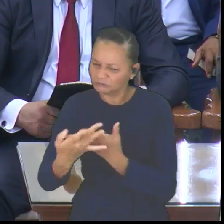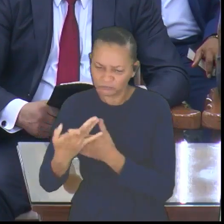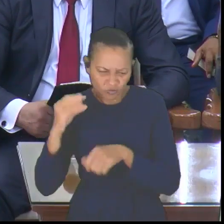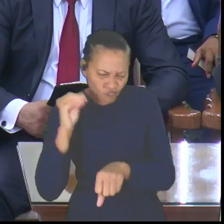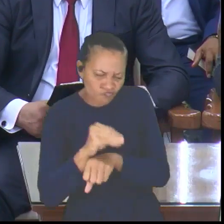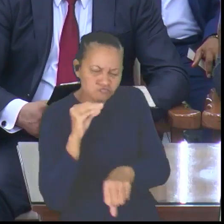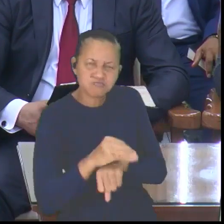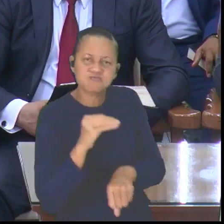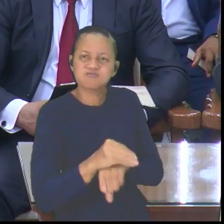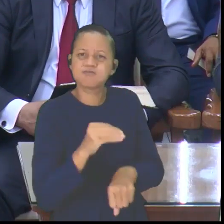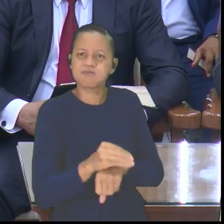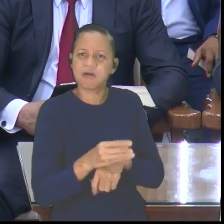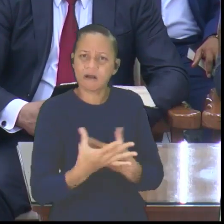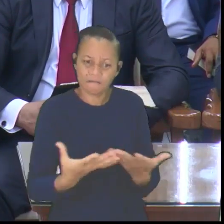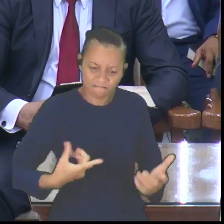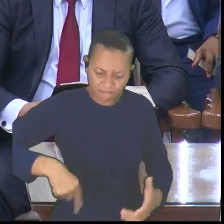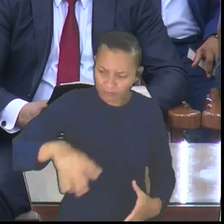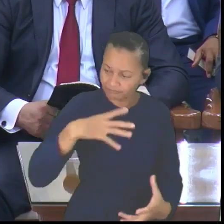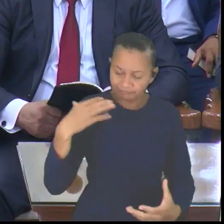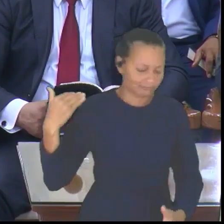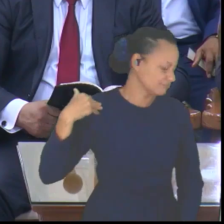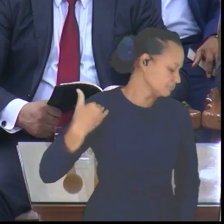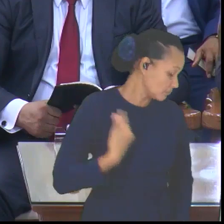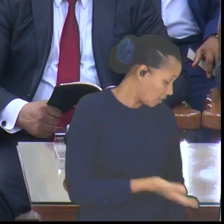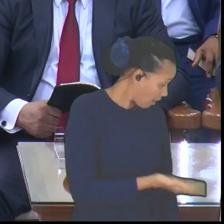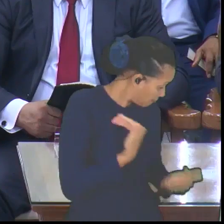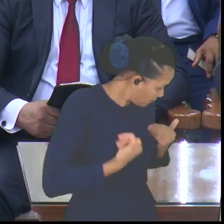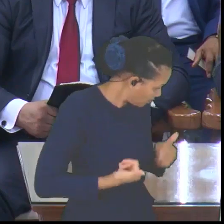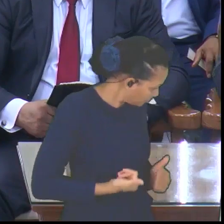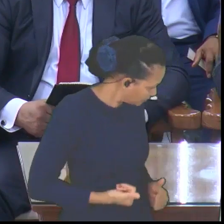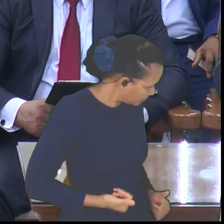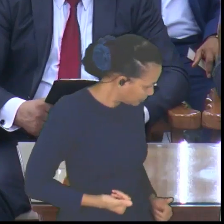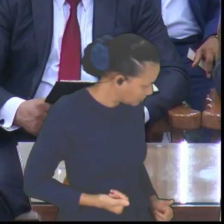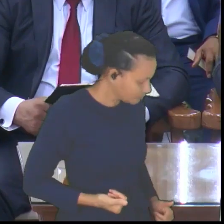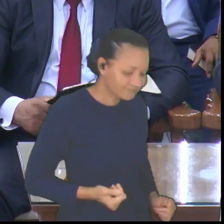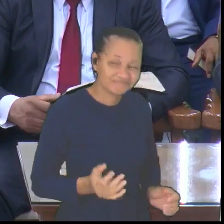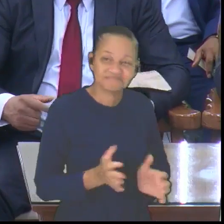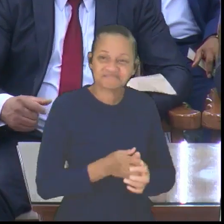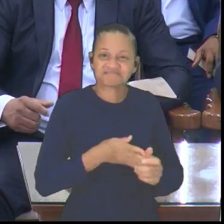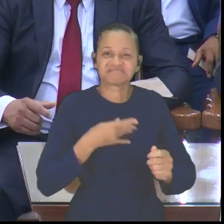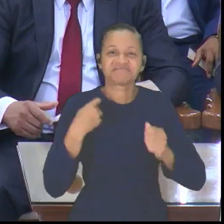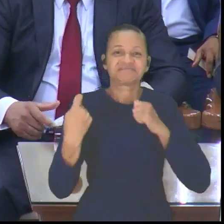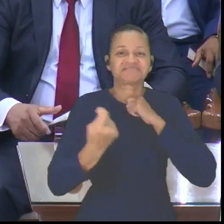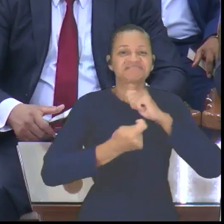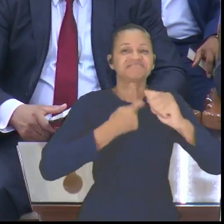providência e vai tocar em nós, vai dizer, levanta aí, aleluia,